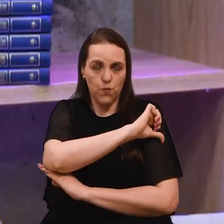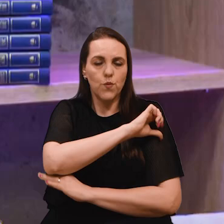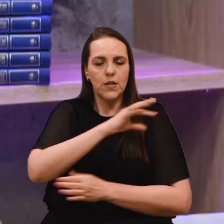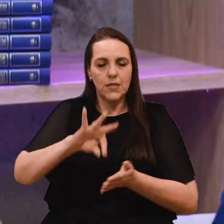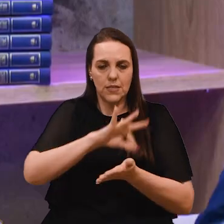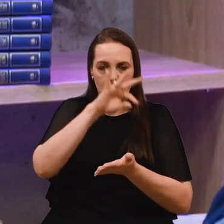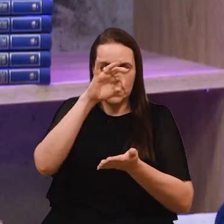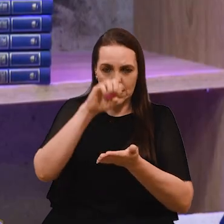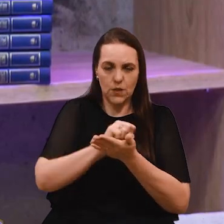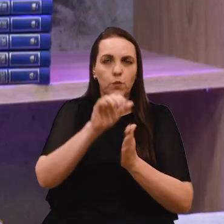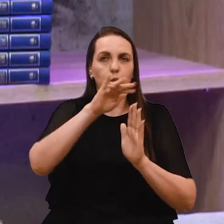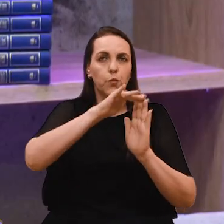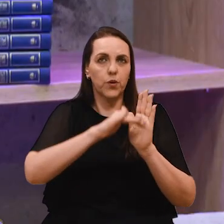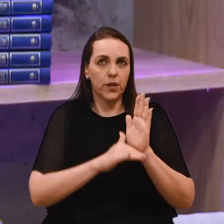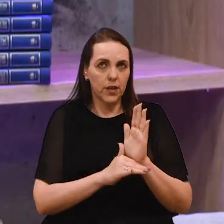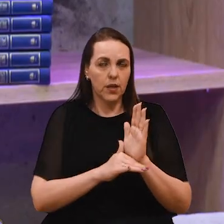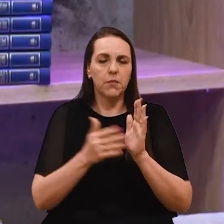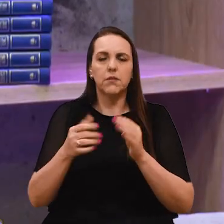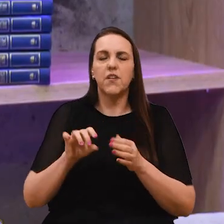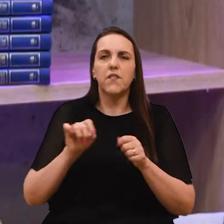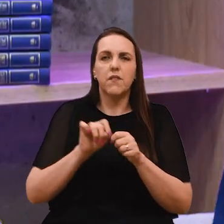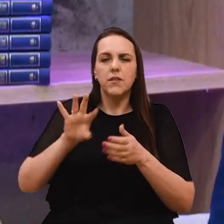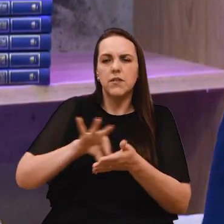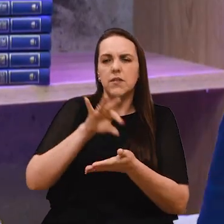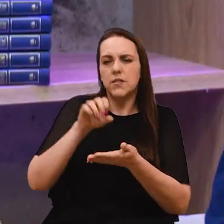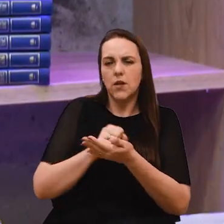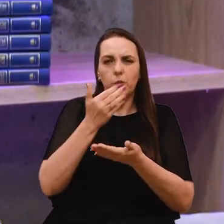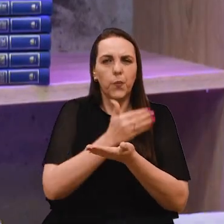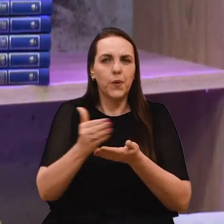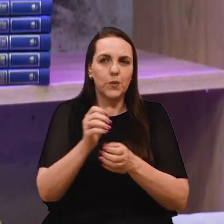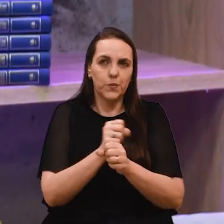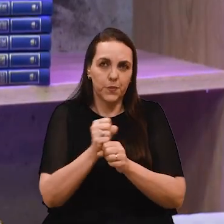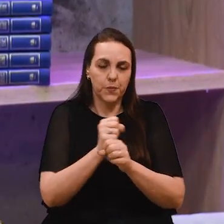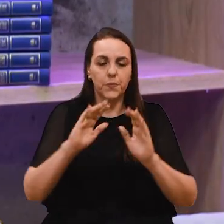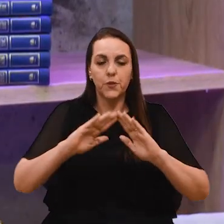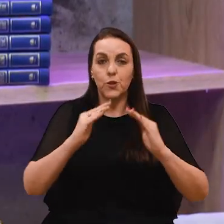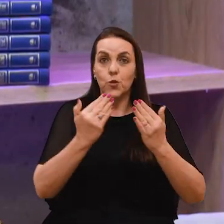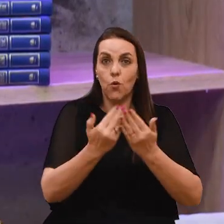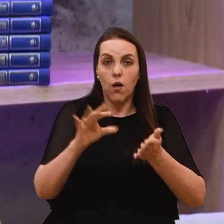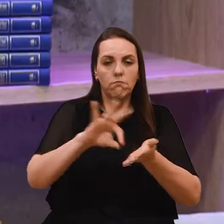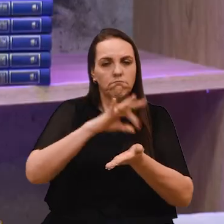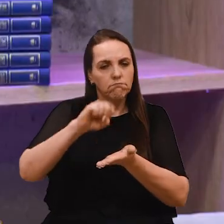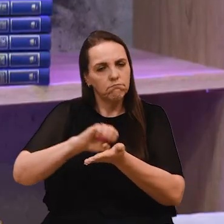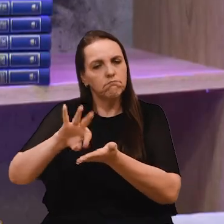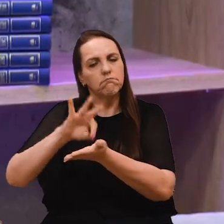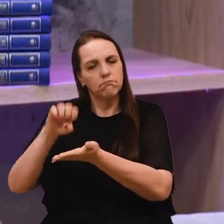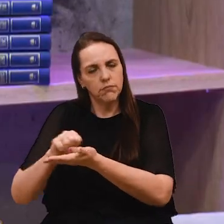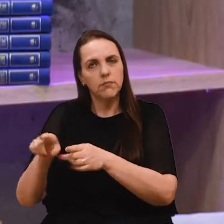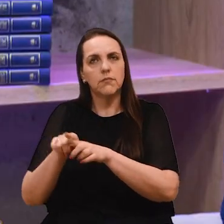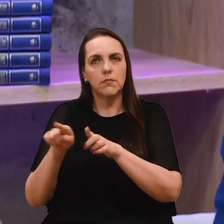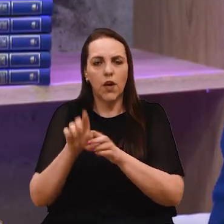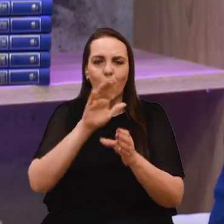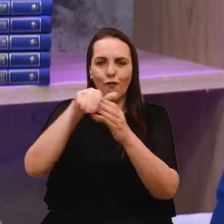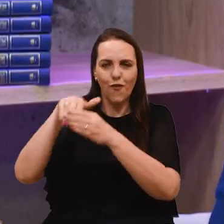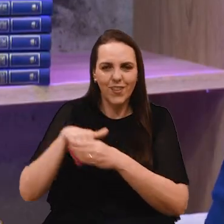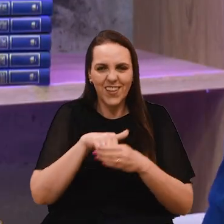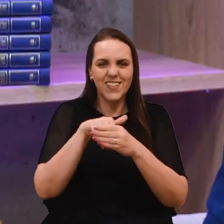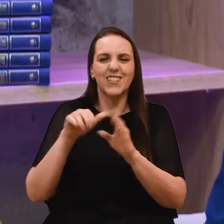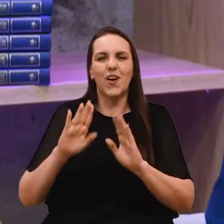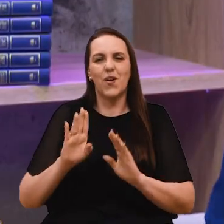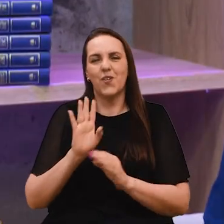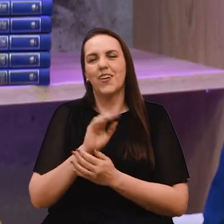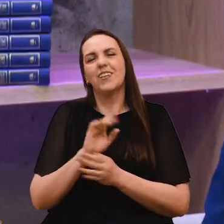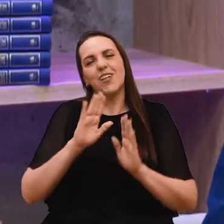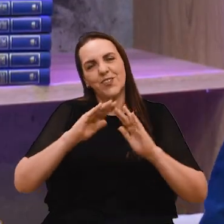e que lançam as inscrições no início do ano. E aí as escolas se inscrevem, existe toda uma votação na escola. Aí